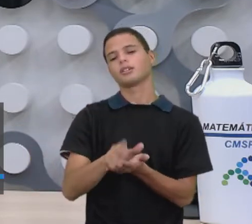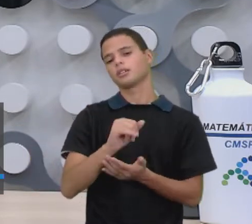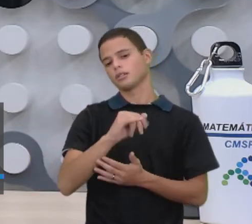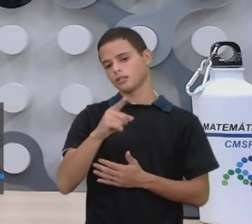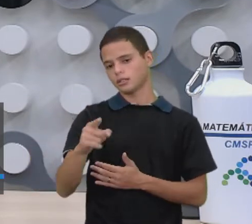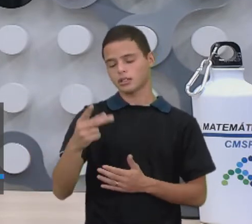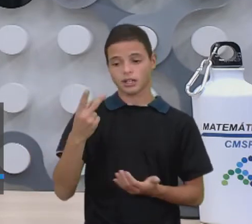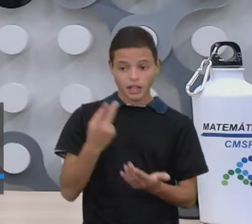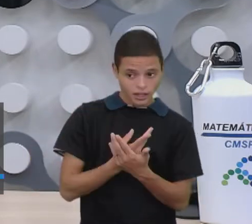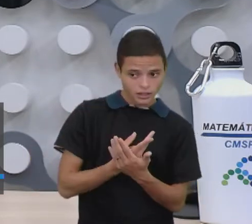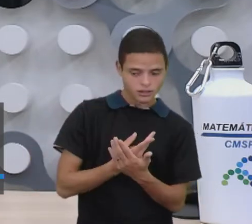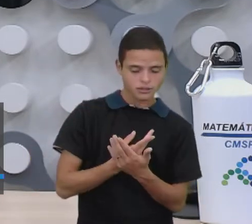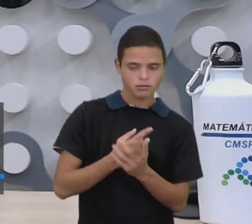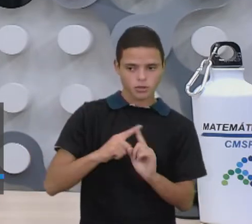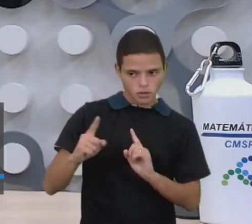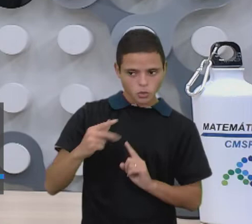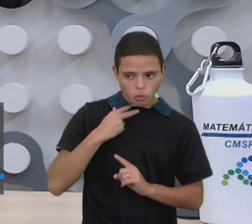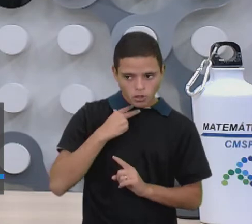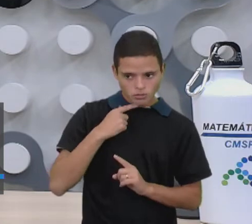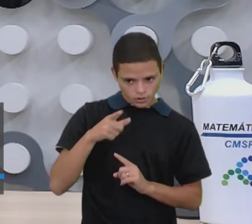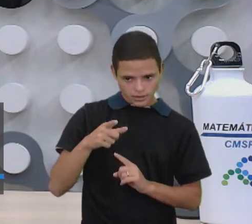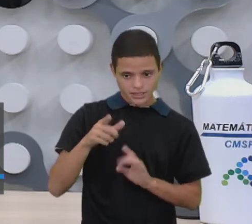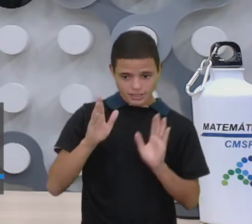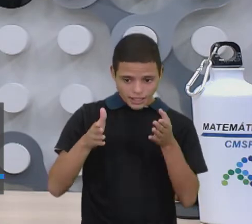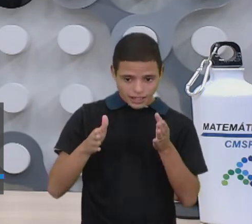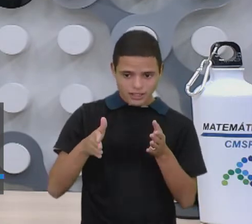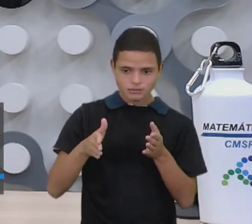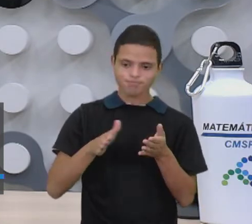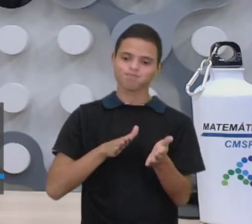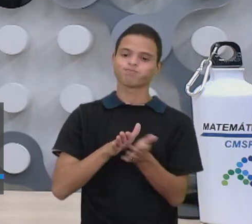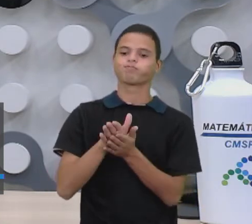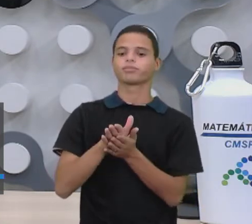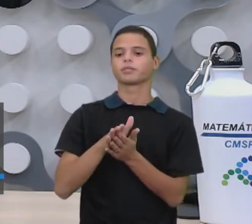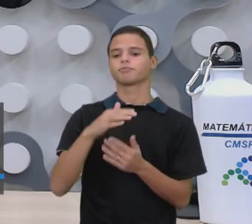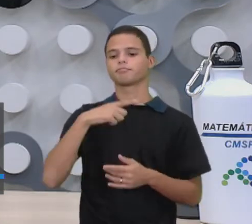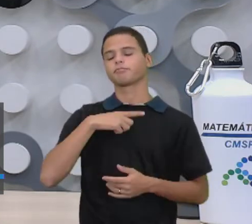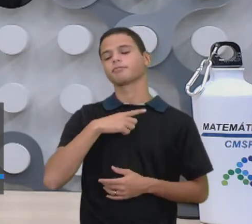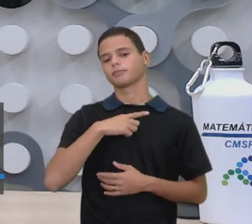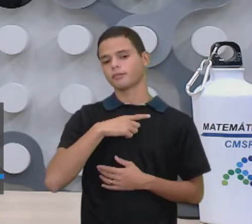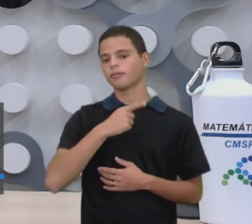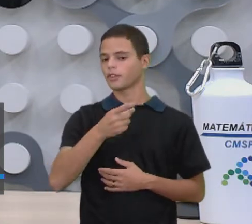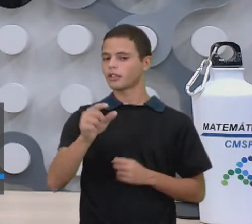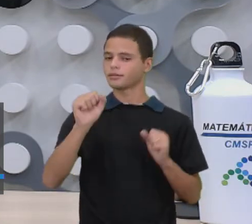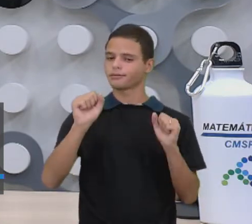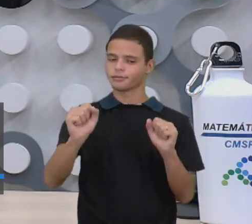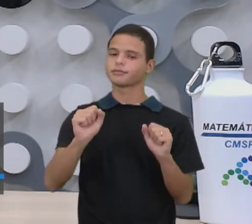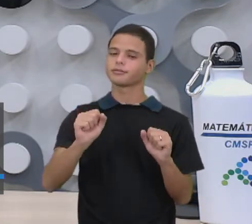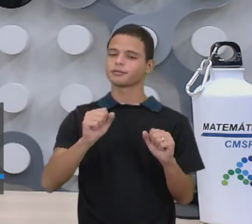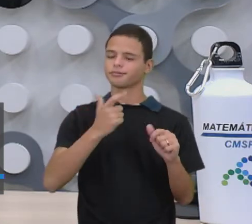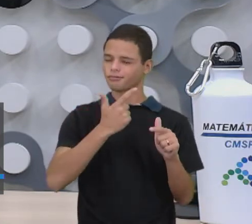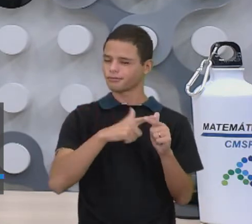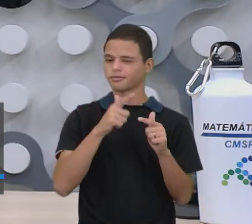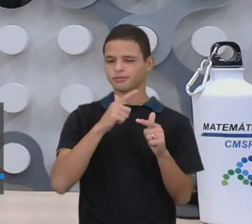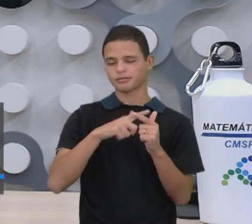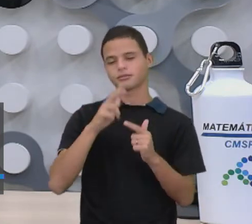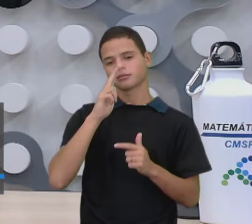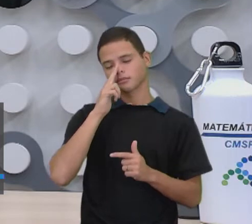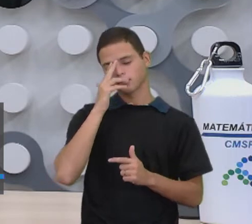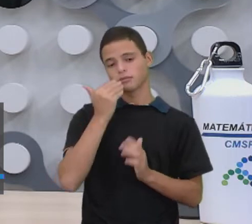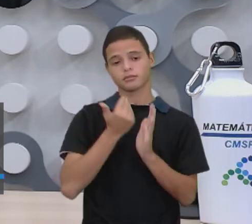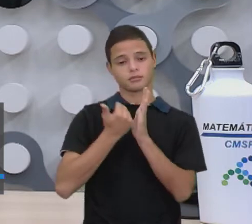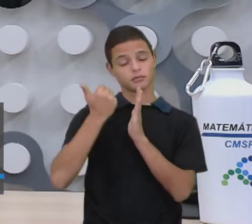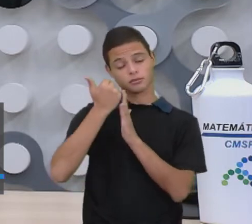coisa errada, tem a fiscalização e aí tem as multas e aí você pode gerar uma dor de cabeça maior,